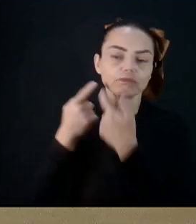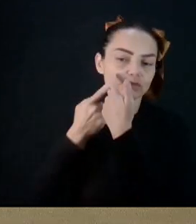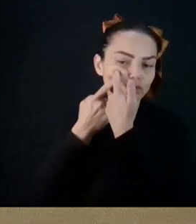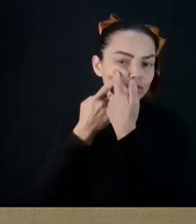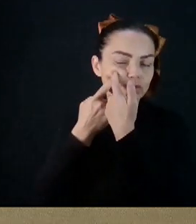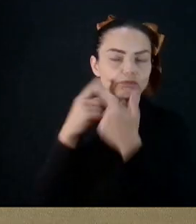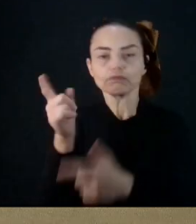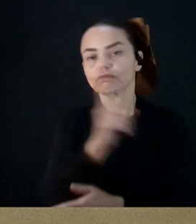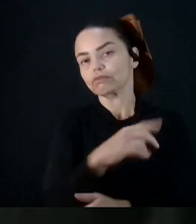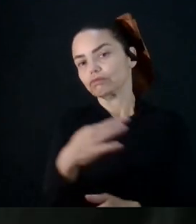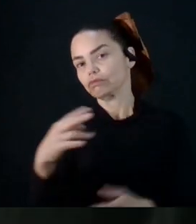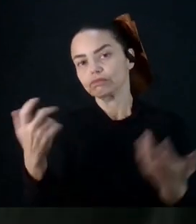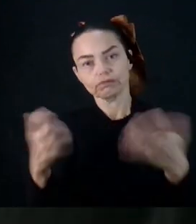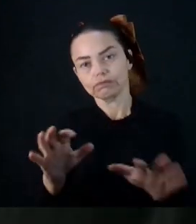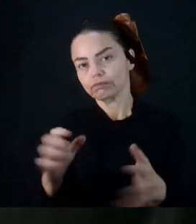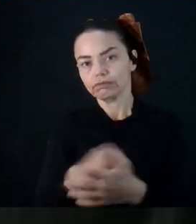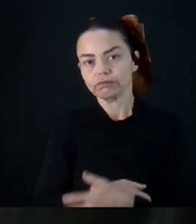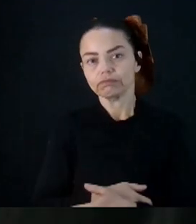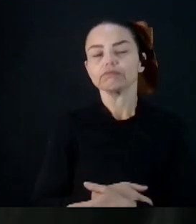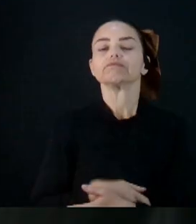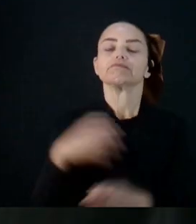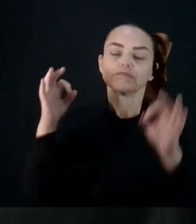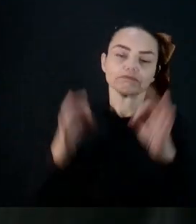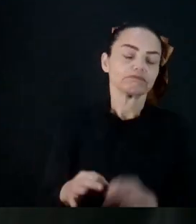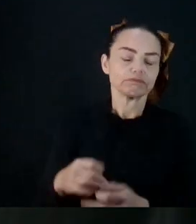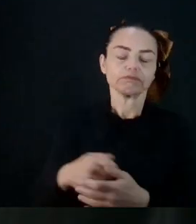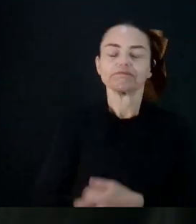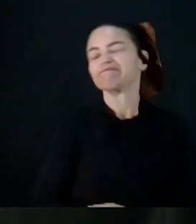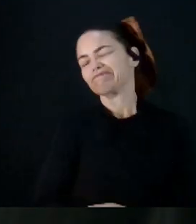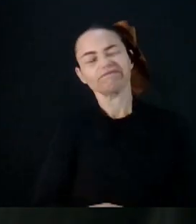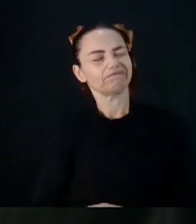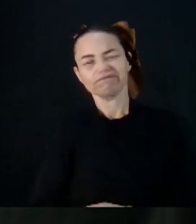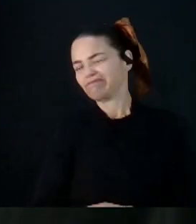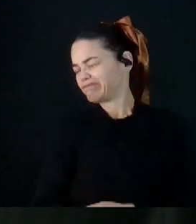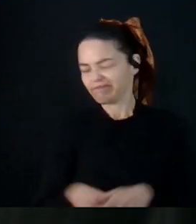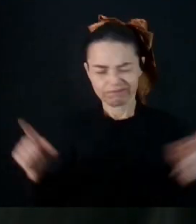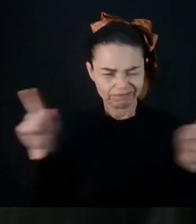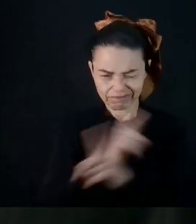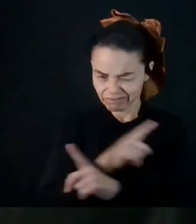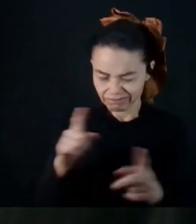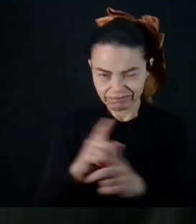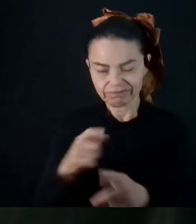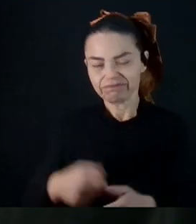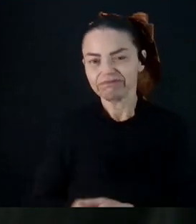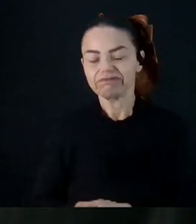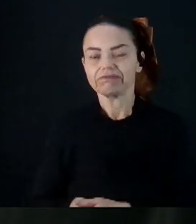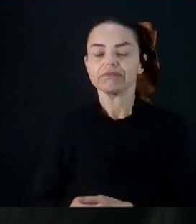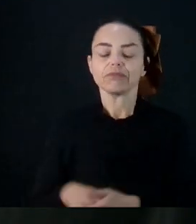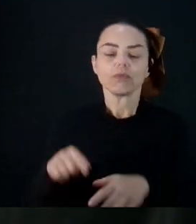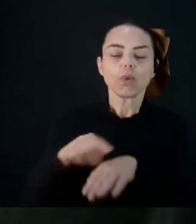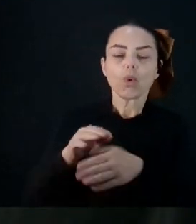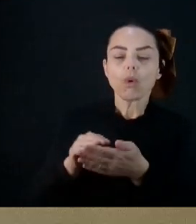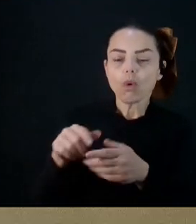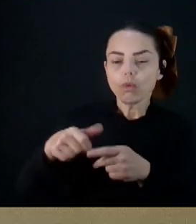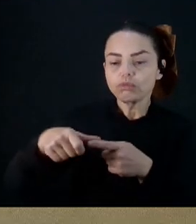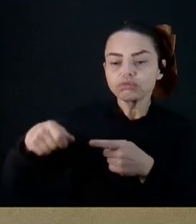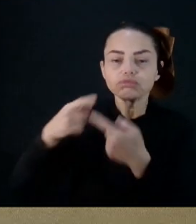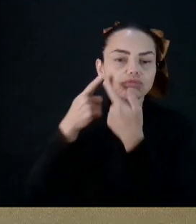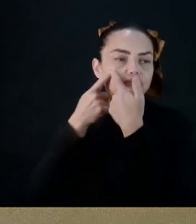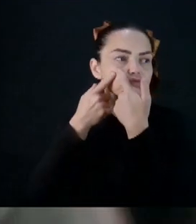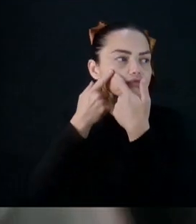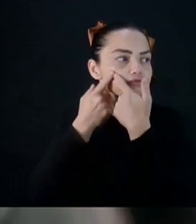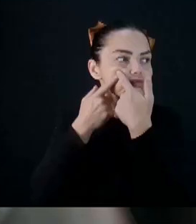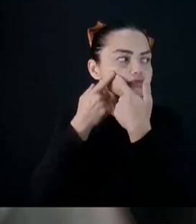pode ter certeza disso, né? Nenhuma menina fala assim, não, espinha não e tal. E aí já vou passar para prevenir, isso não existe. Não, a gente precisa